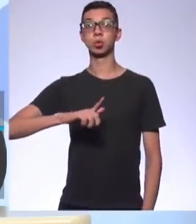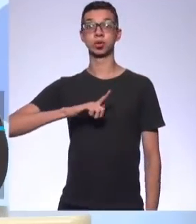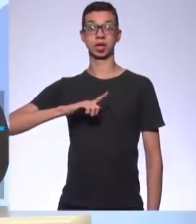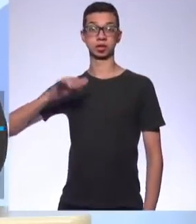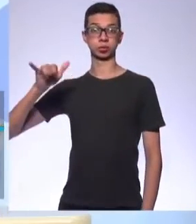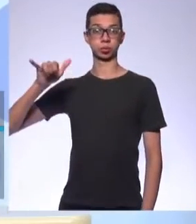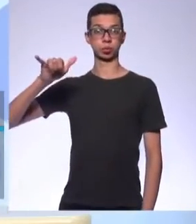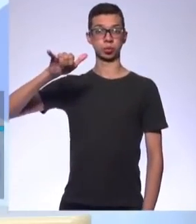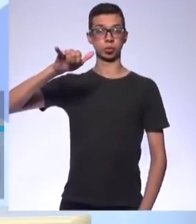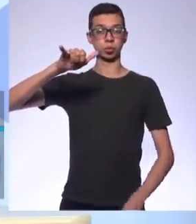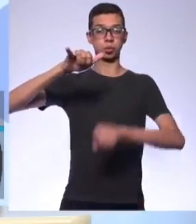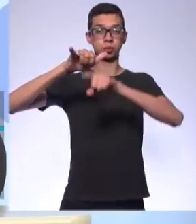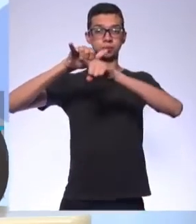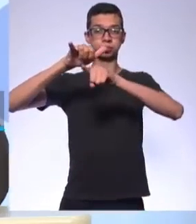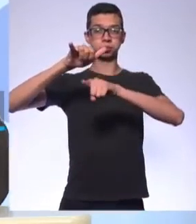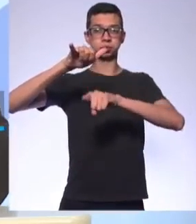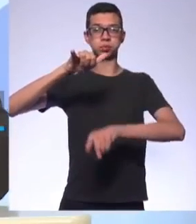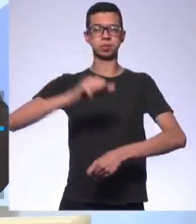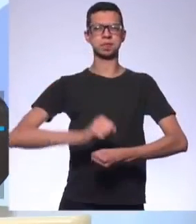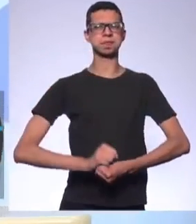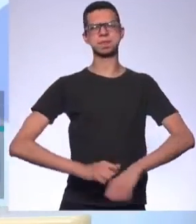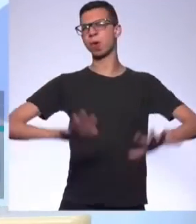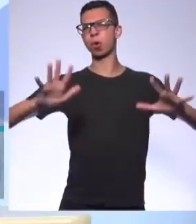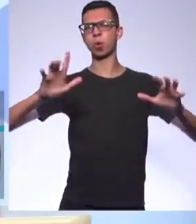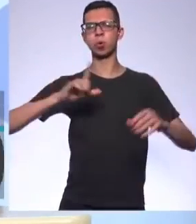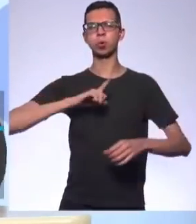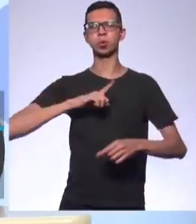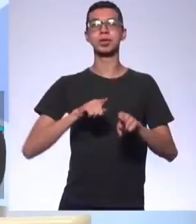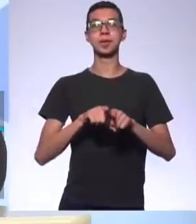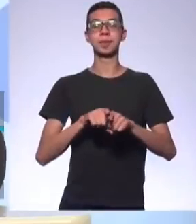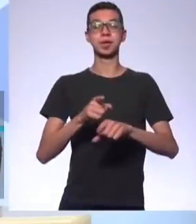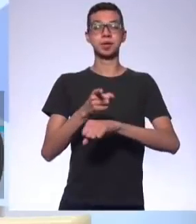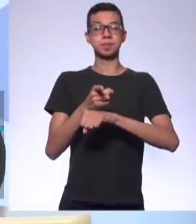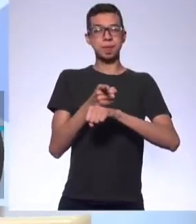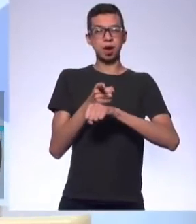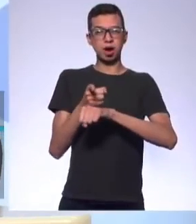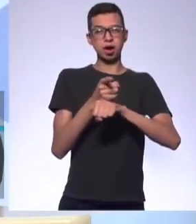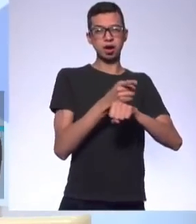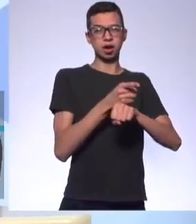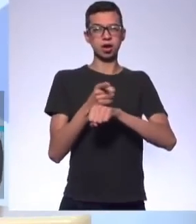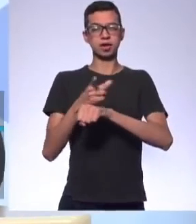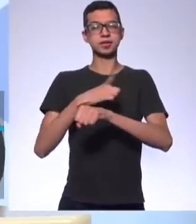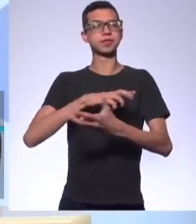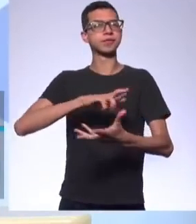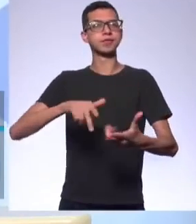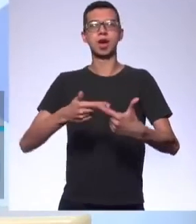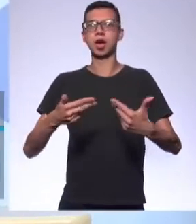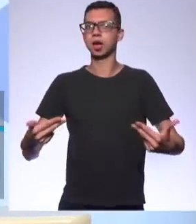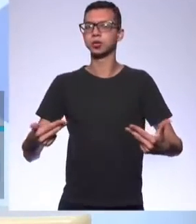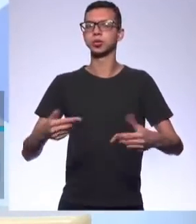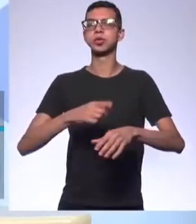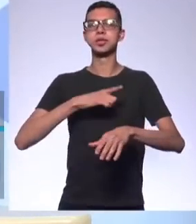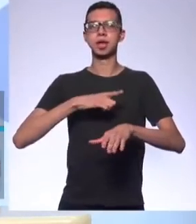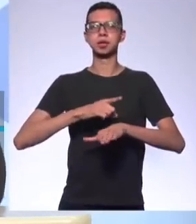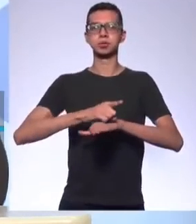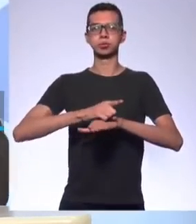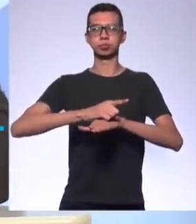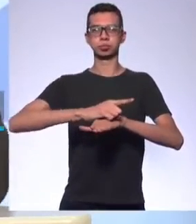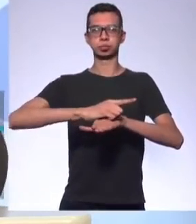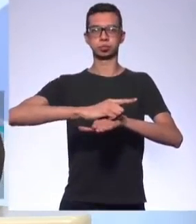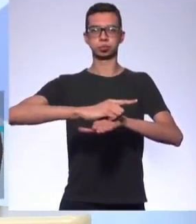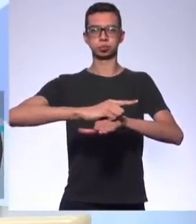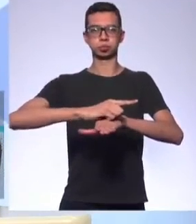bombas, você tem metralhadoras, você tem os tanques de guerra. A guerra se torna muito mais mortífera. E